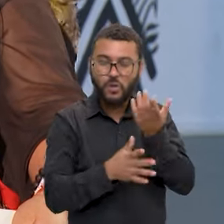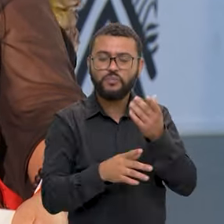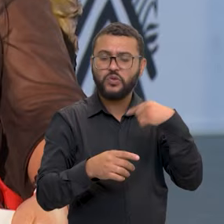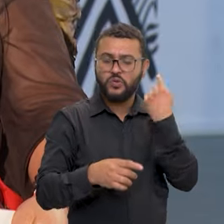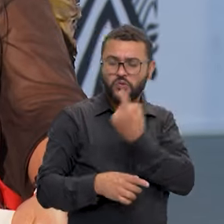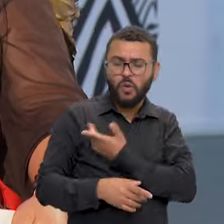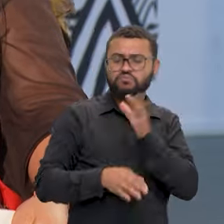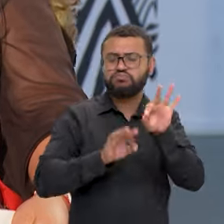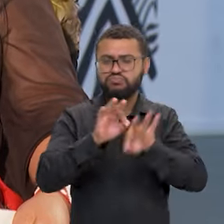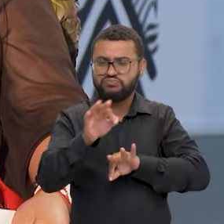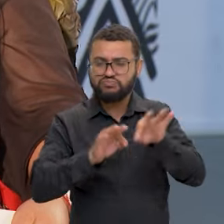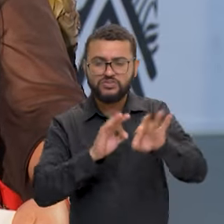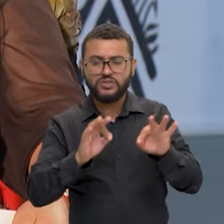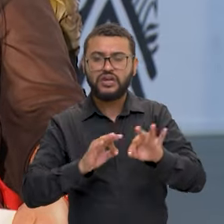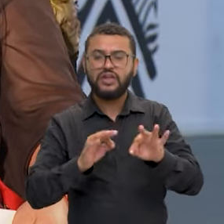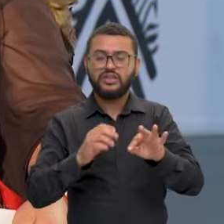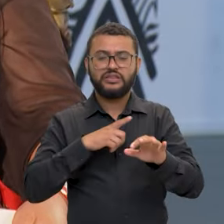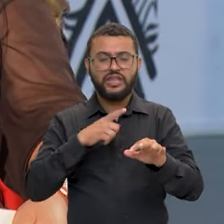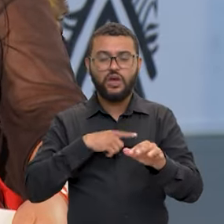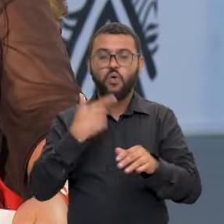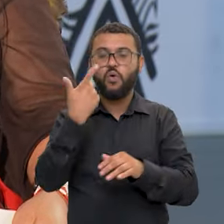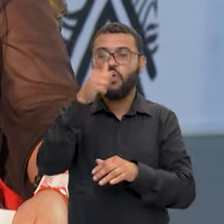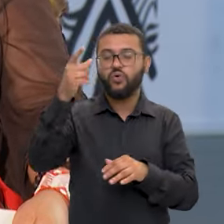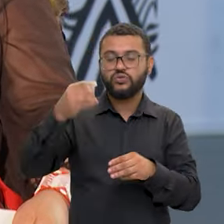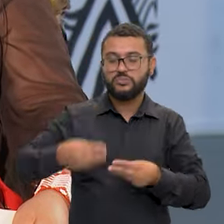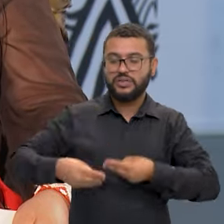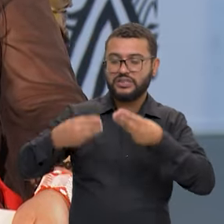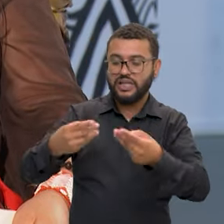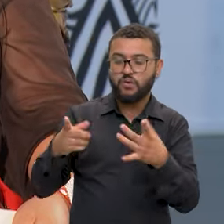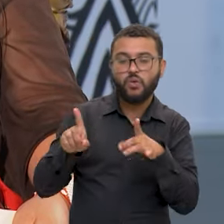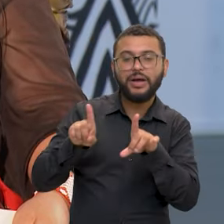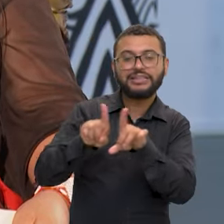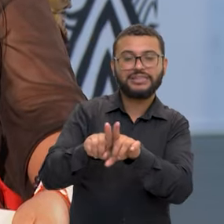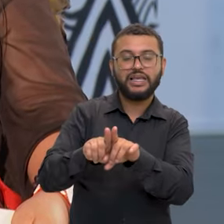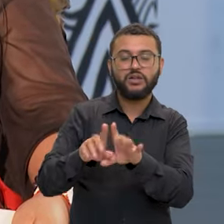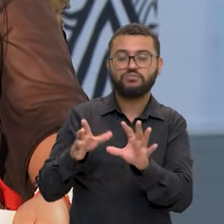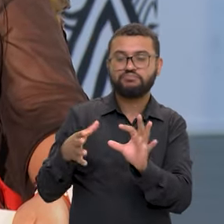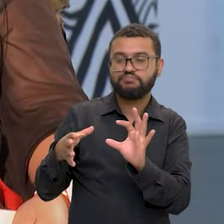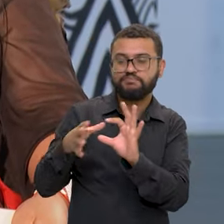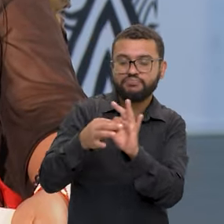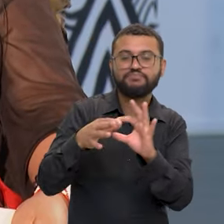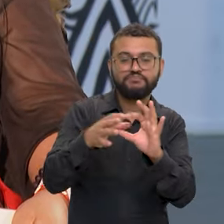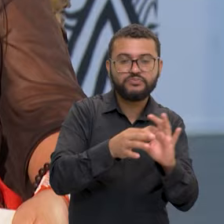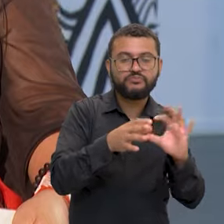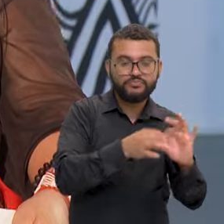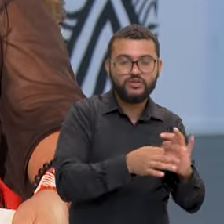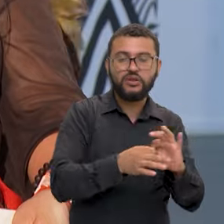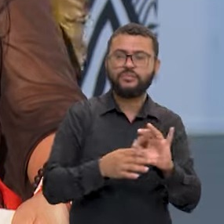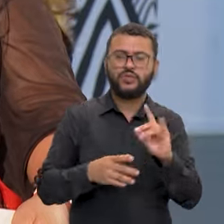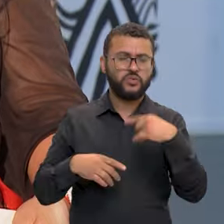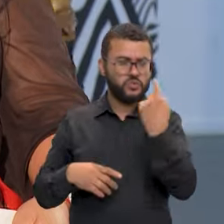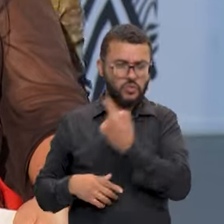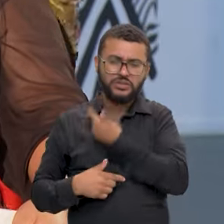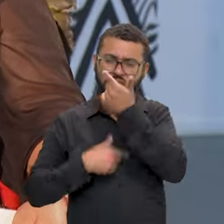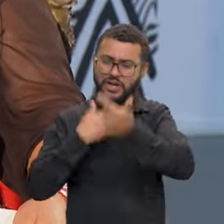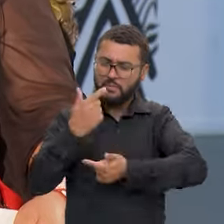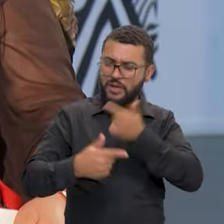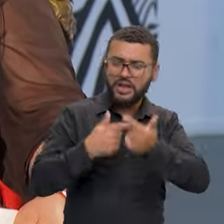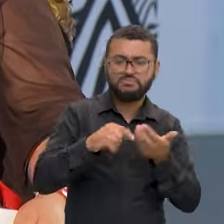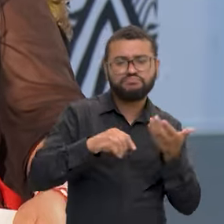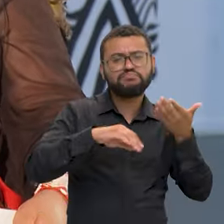plano integrado com outros ministérios, a gente trabalhou, foi um processo muito